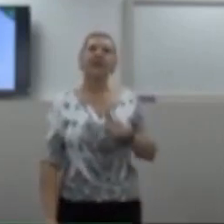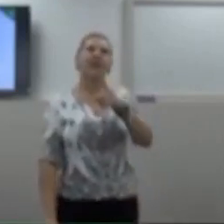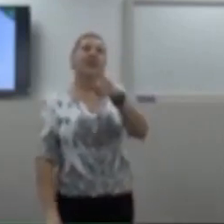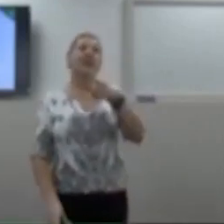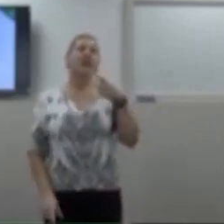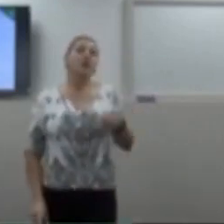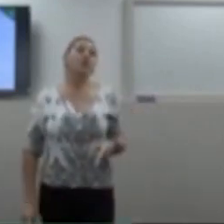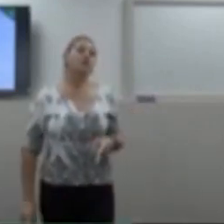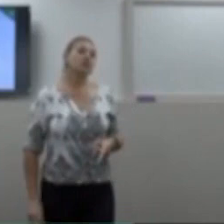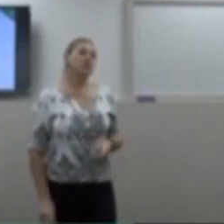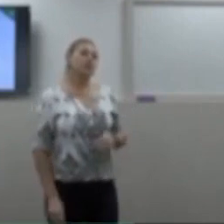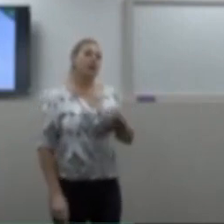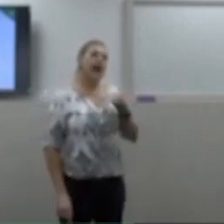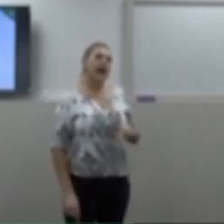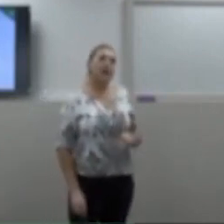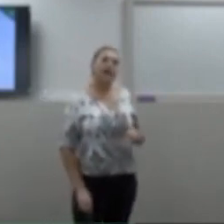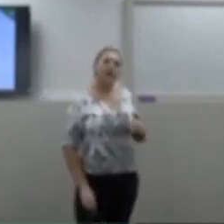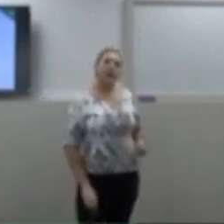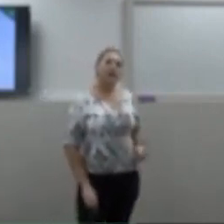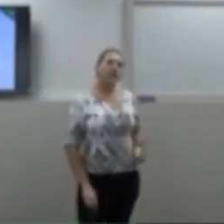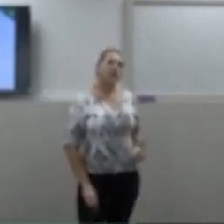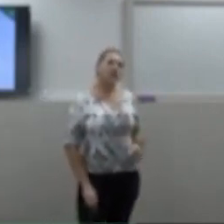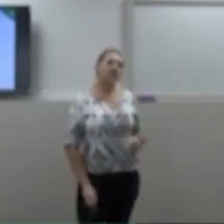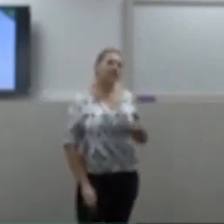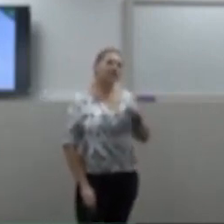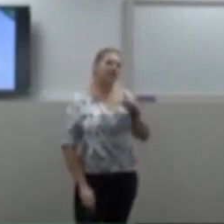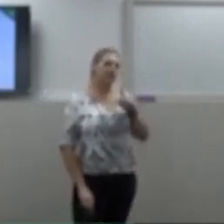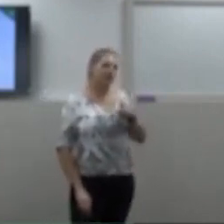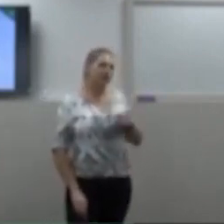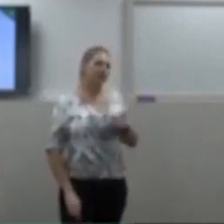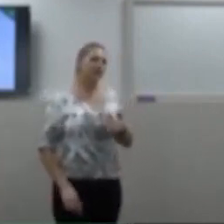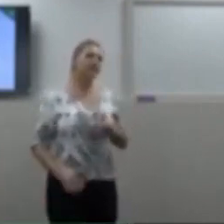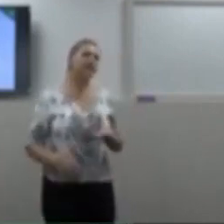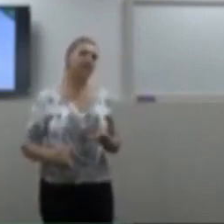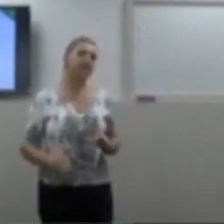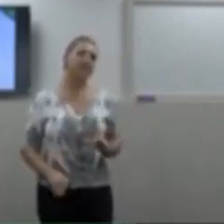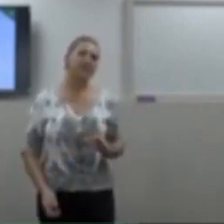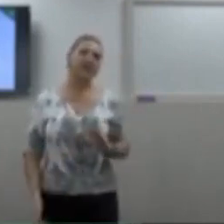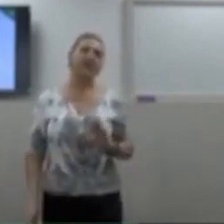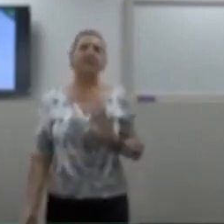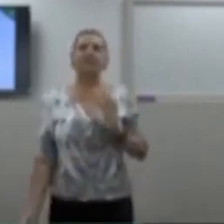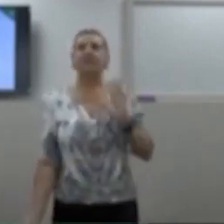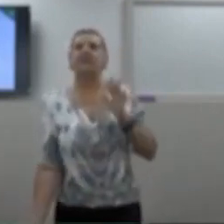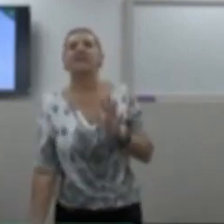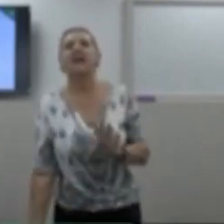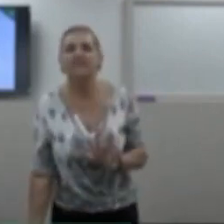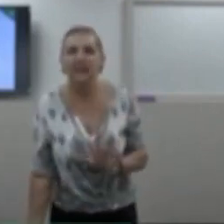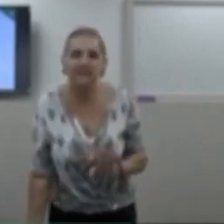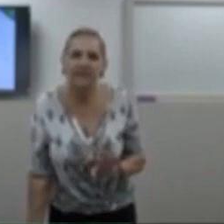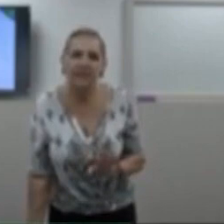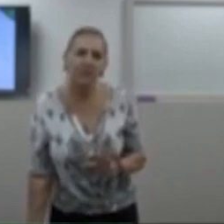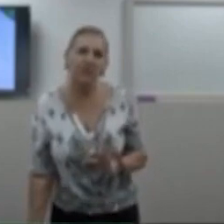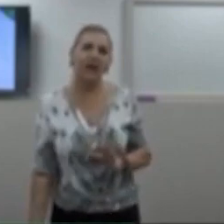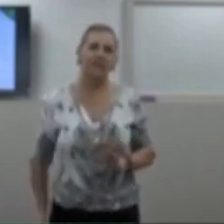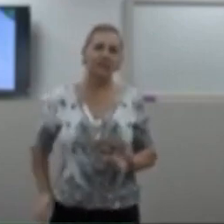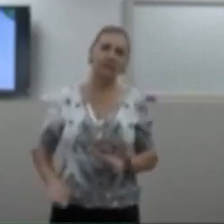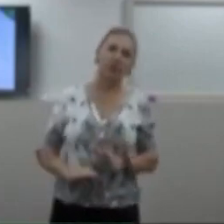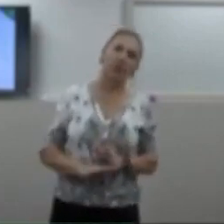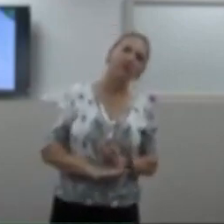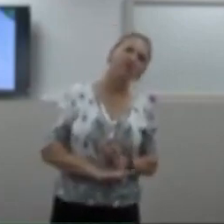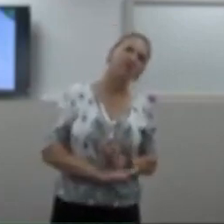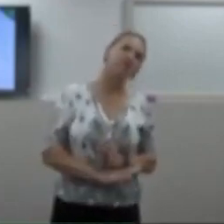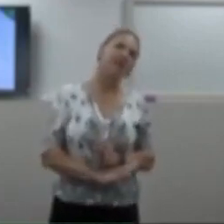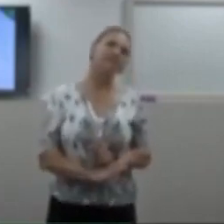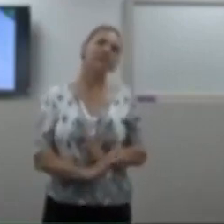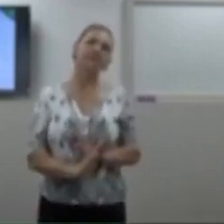né? Nosso estudo agora é morfologia. Eu trabalhei com vocês na aula passada, as 10 classes